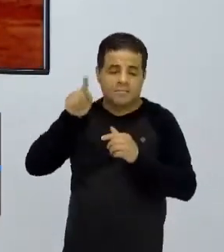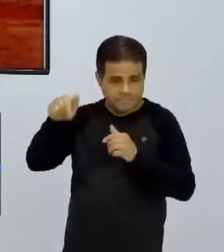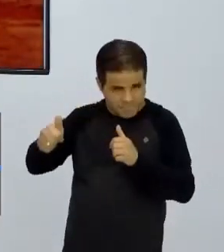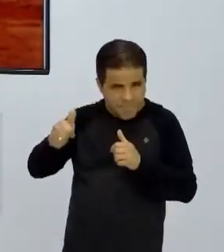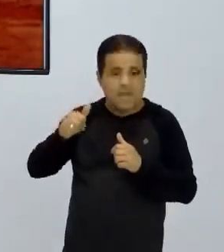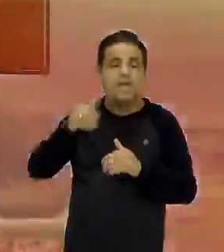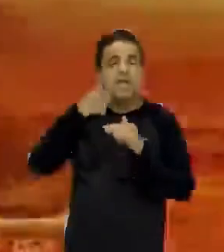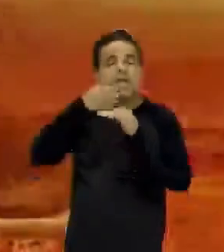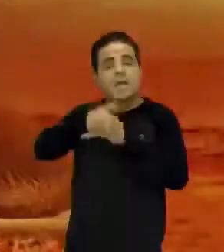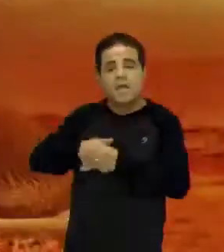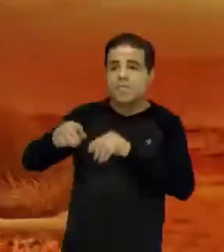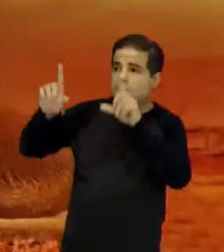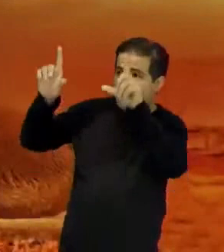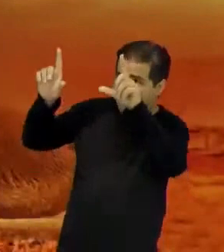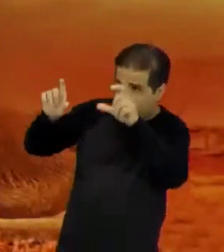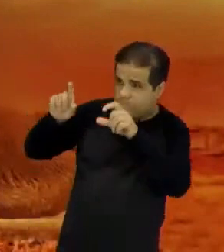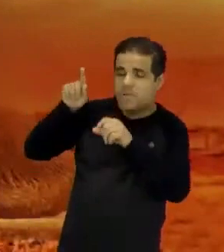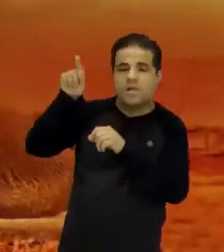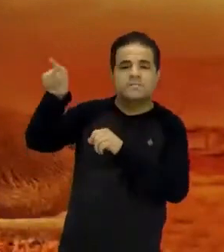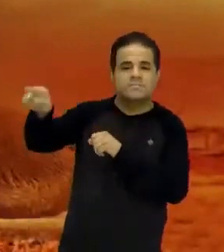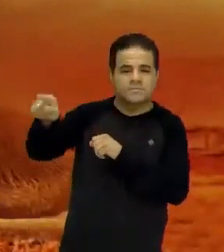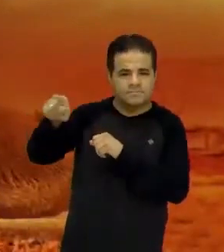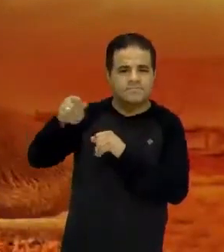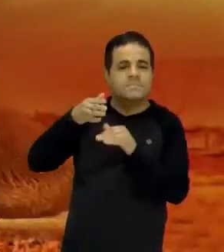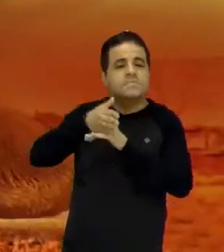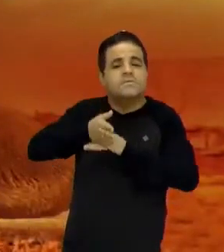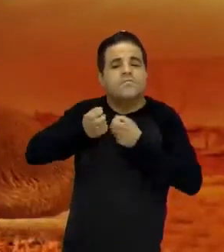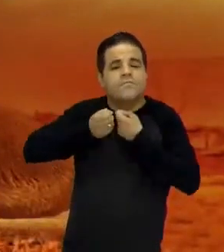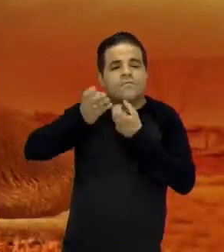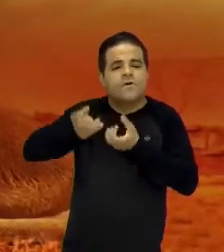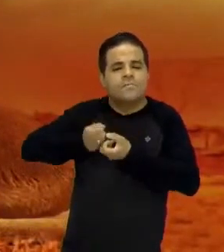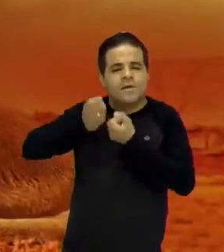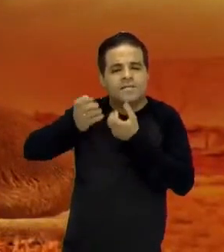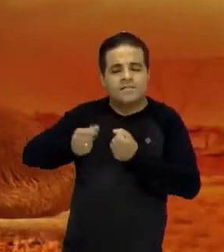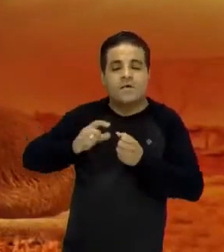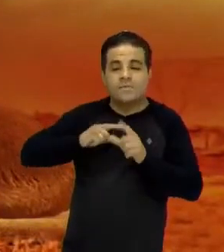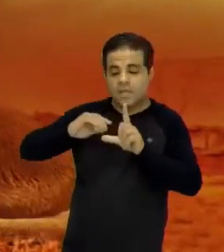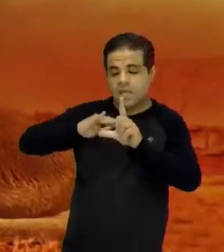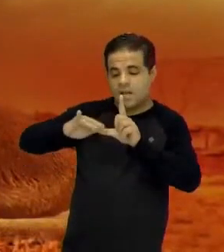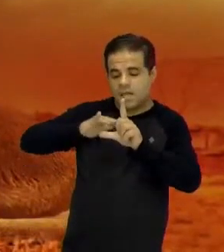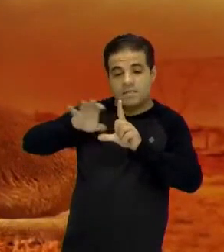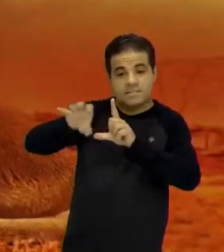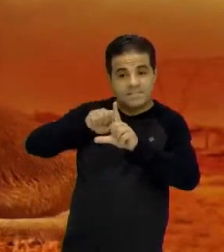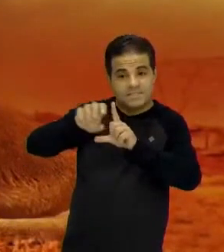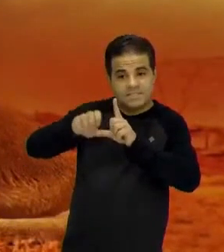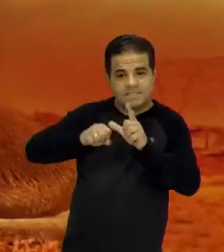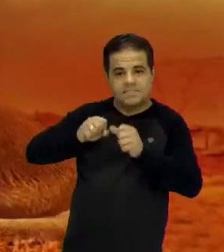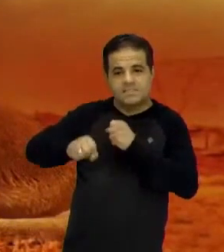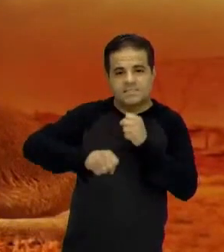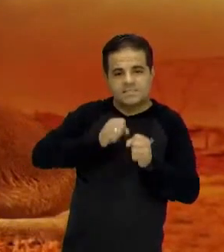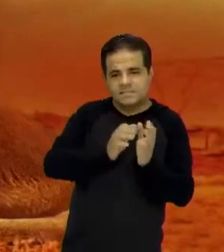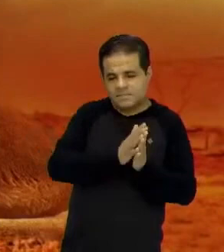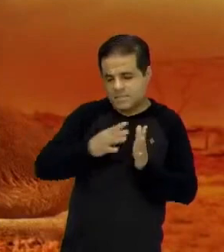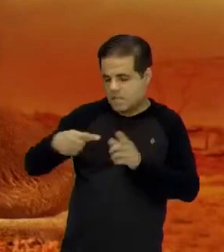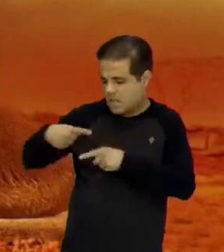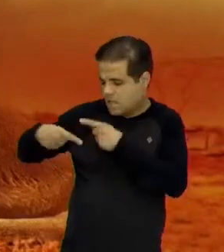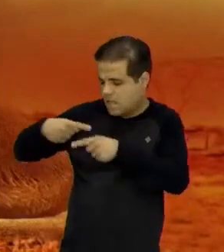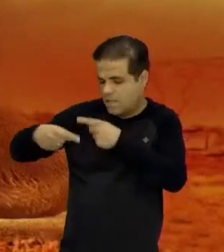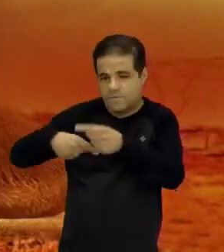Mais, podem printar essa tela aí, e temos aí um link sobre a década internacional de